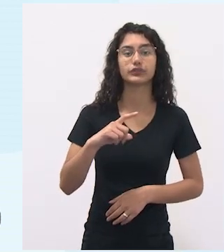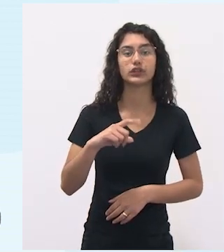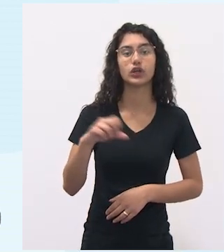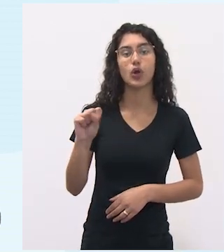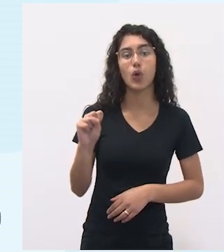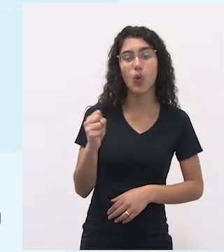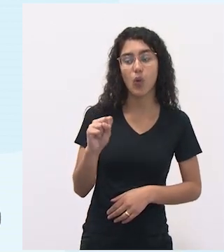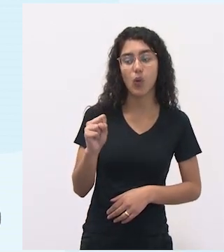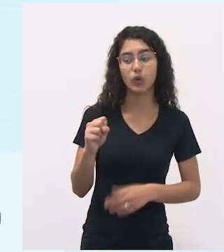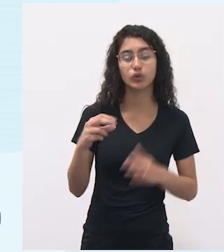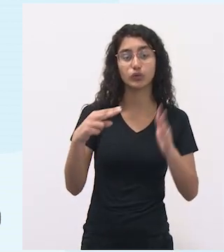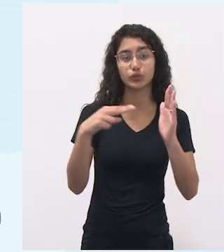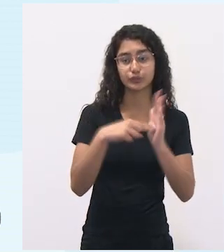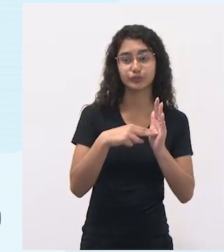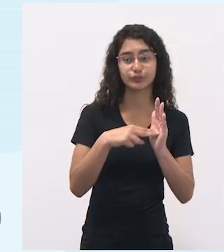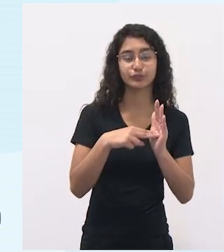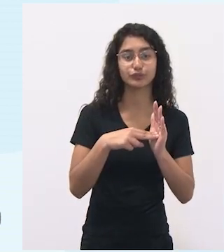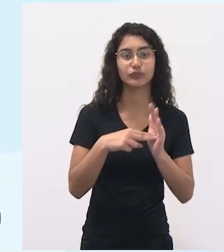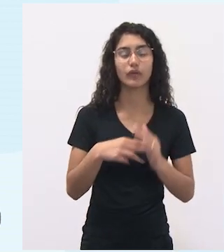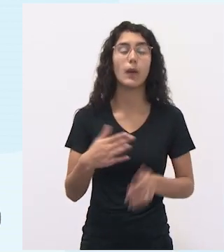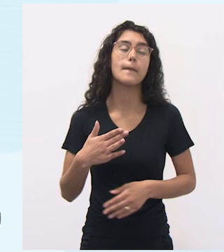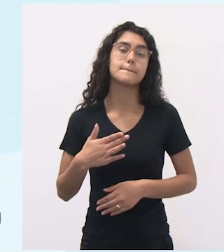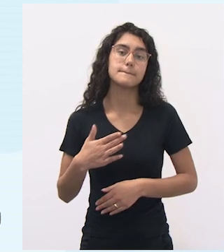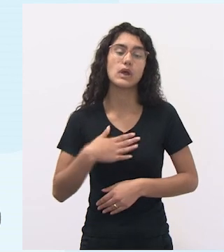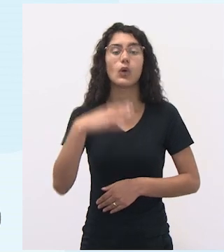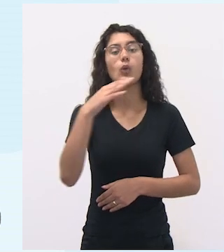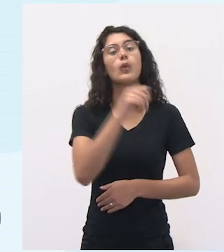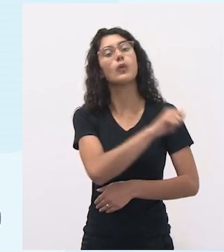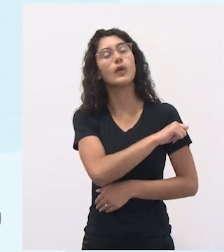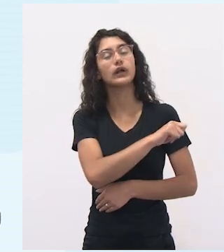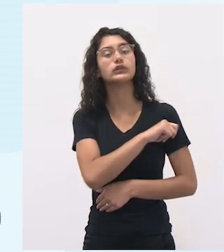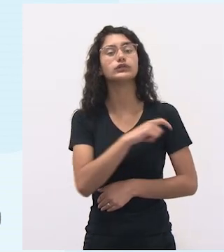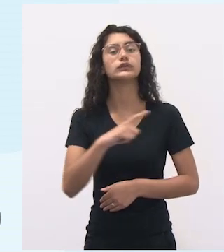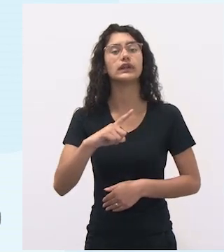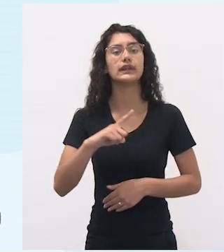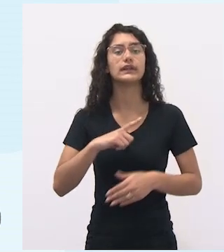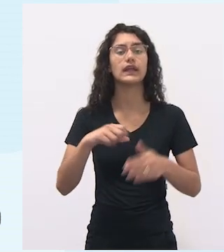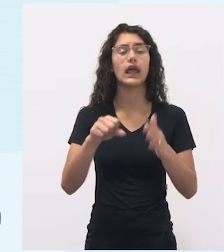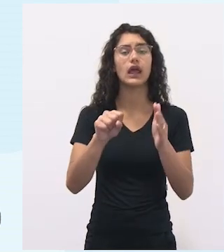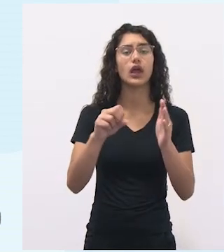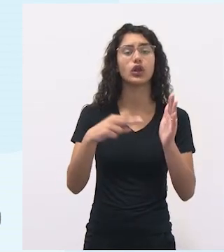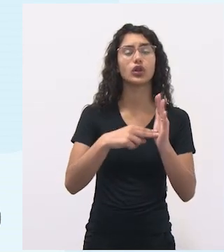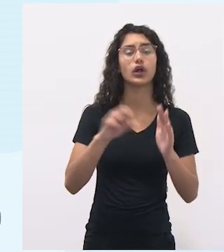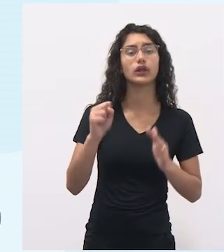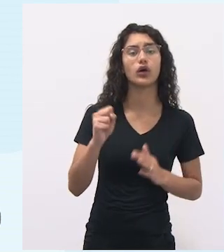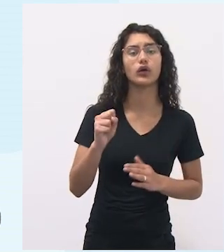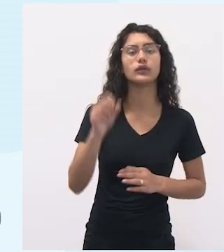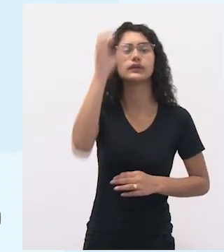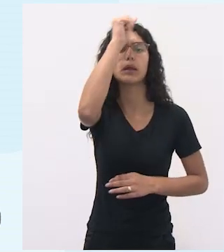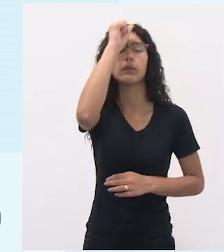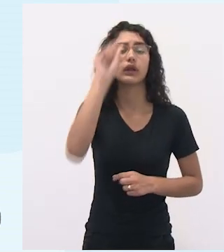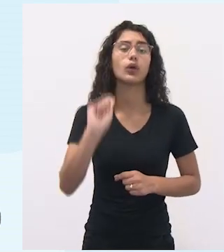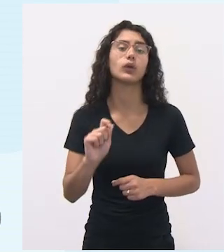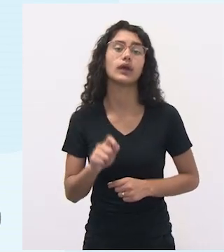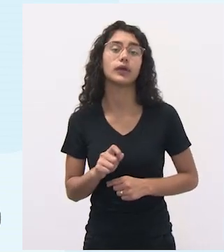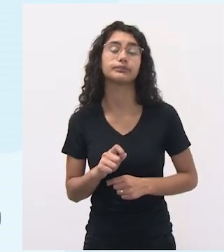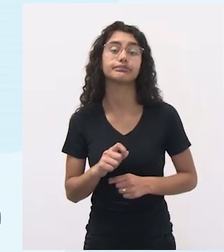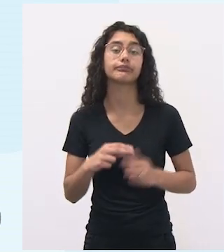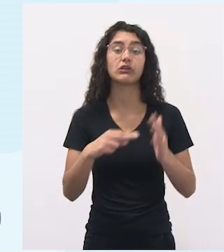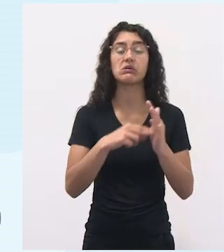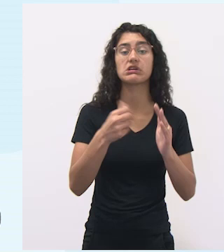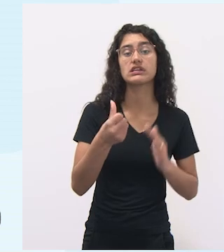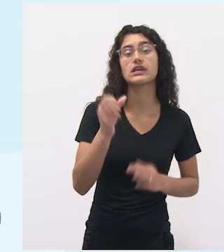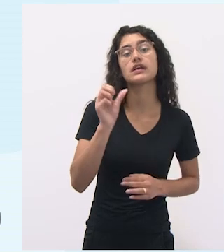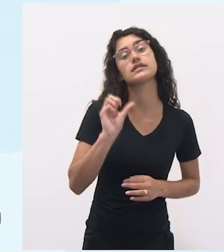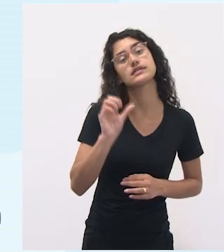significa essa nota 8? Meu aluno que tem uma nota 8, ele aprendeu o quê? Meu aluno que teve uma nota 6, ele aprendeu o quê?